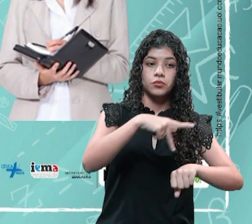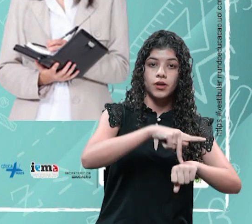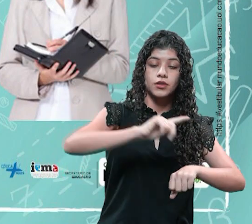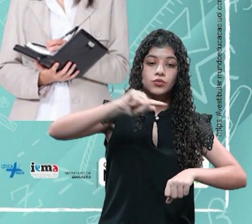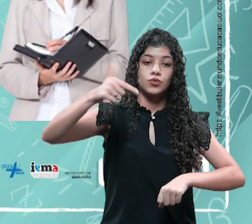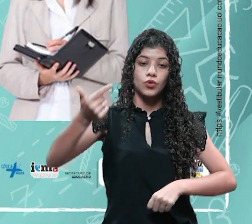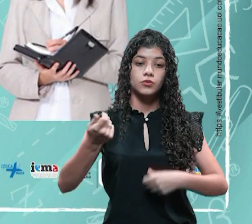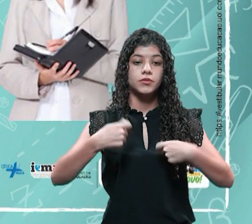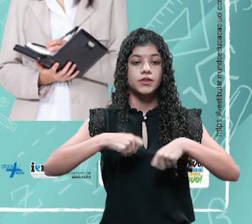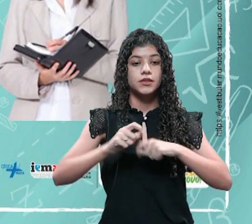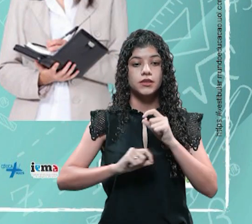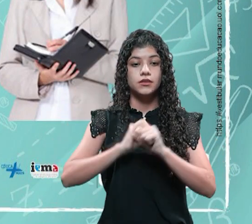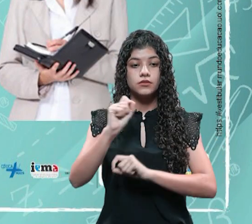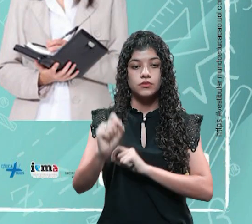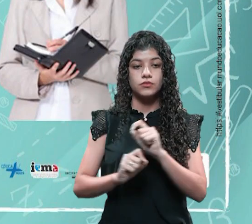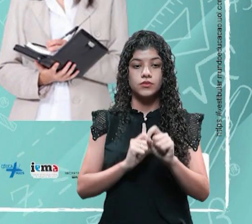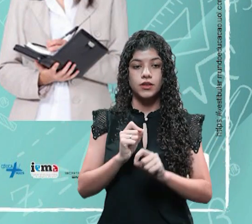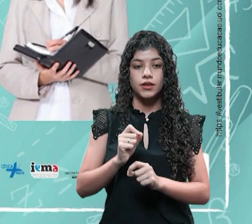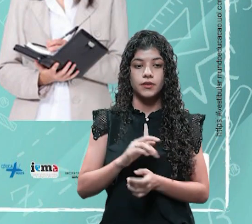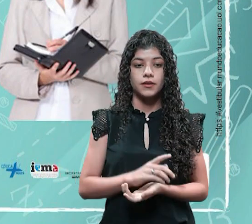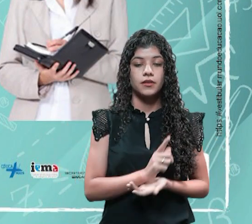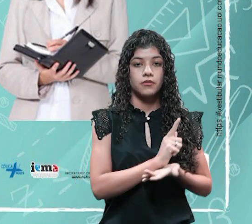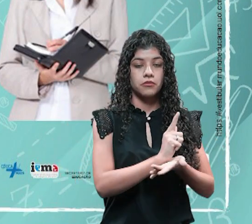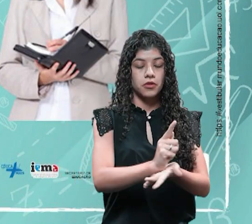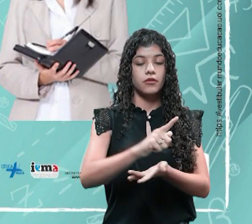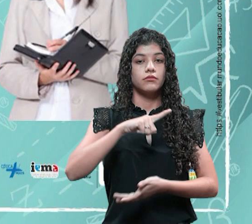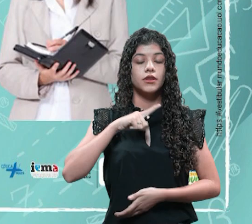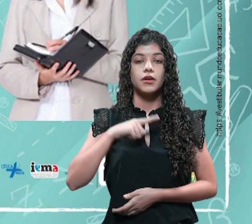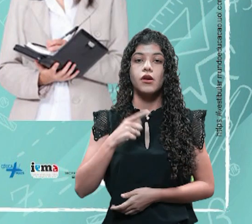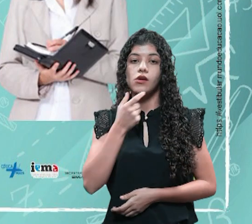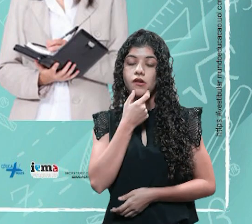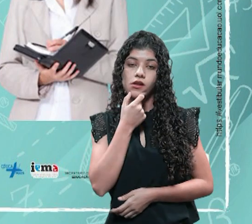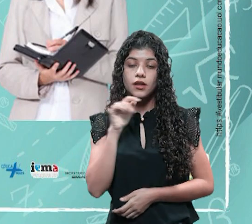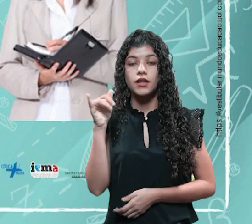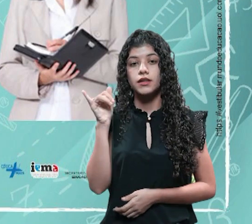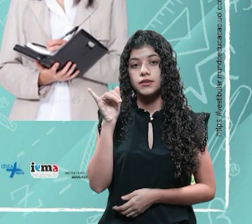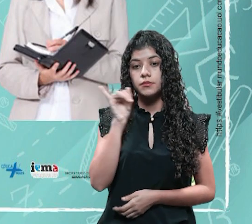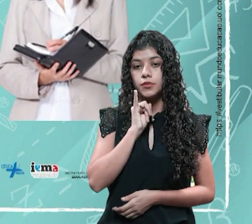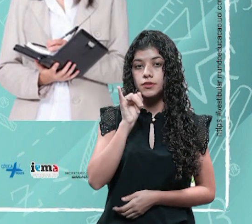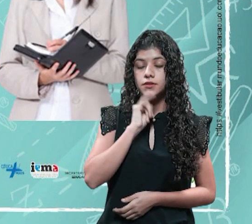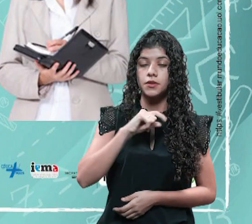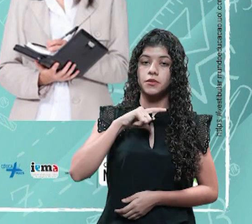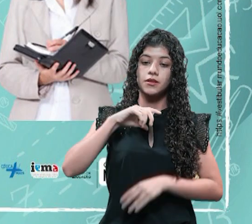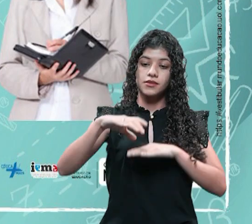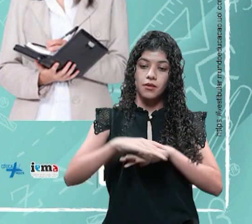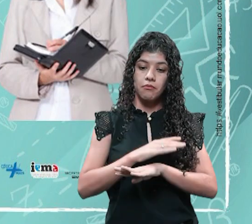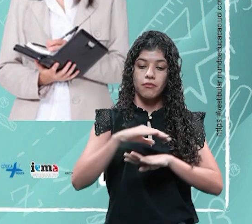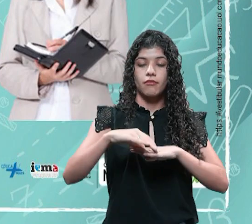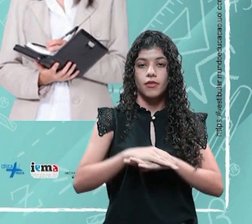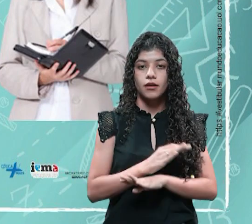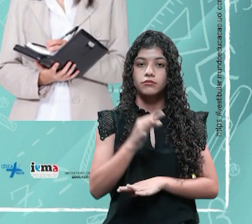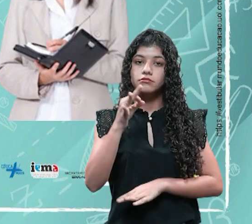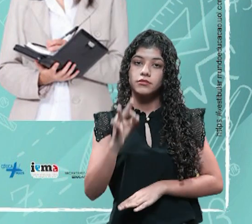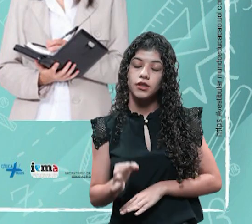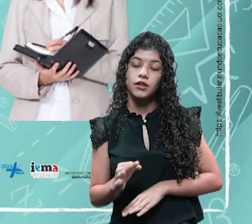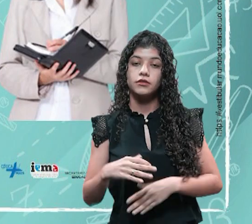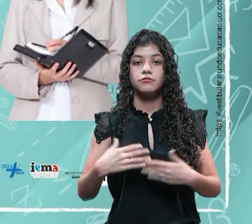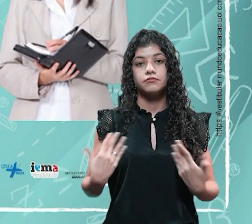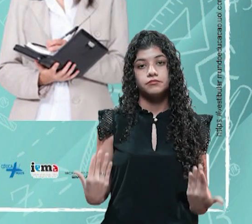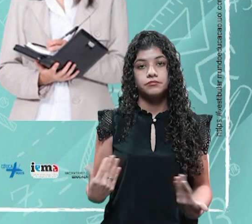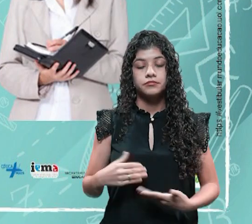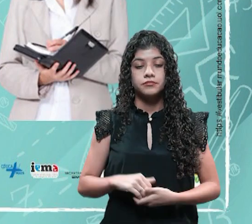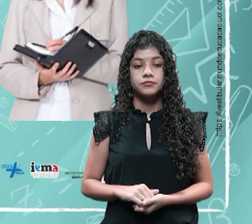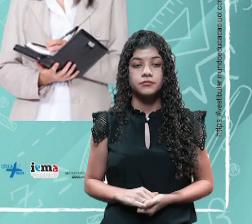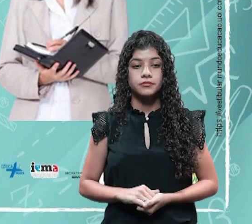internacional, é bom que meu recepcionista tenha o inglês, por exemplo. Sapatos confortáveis,